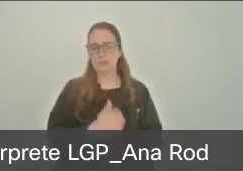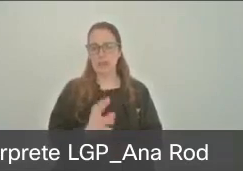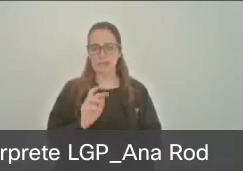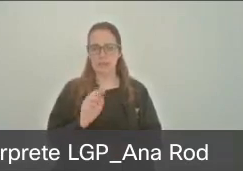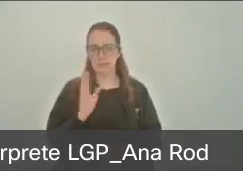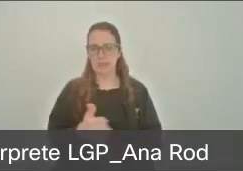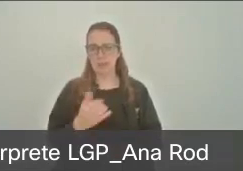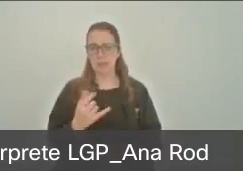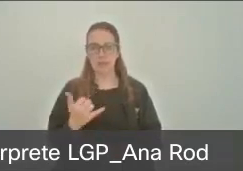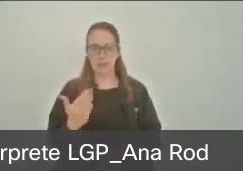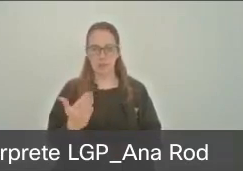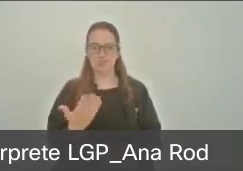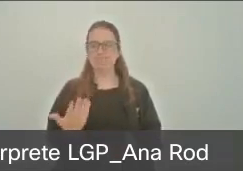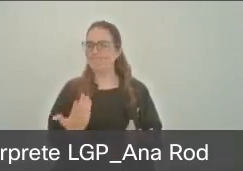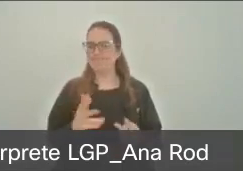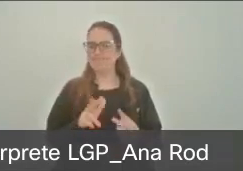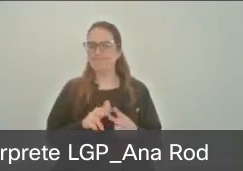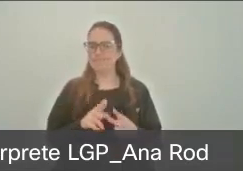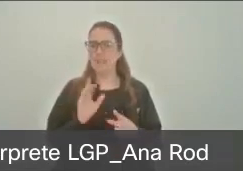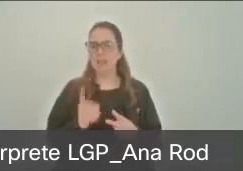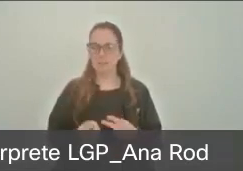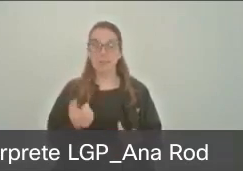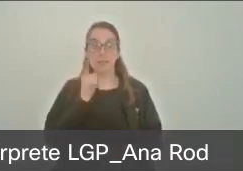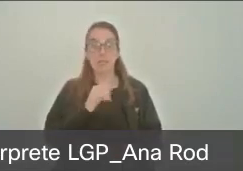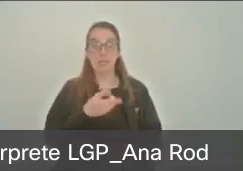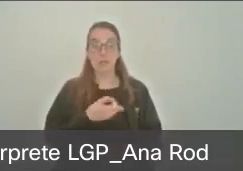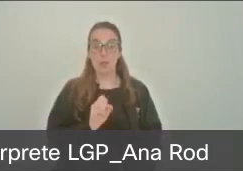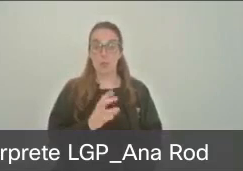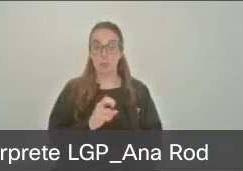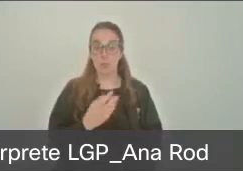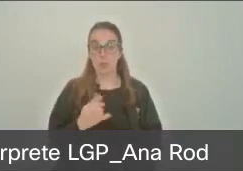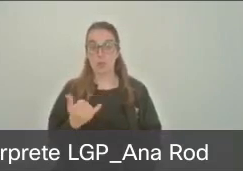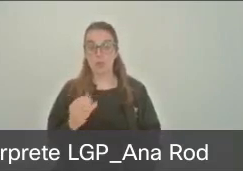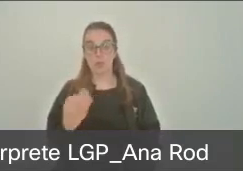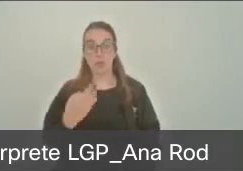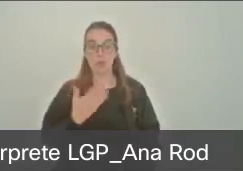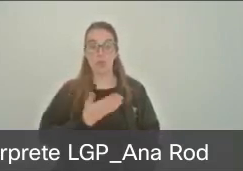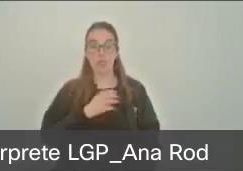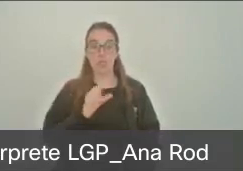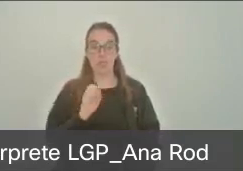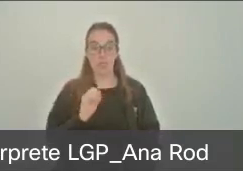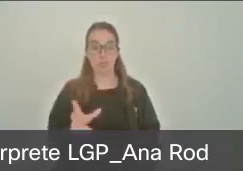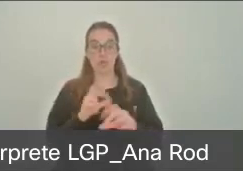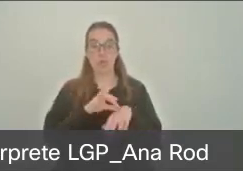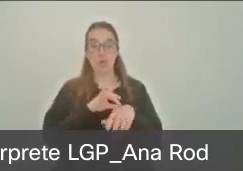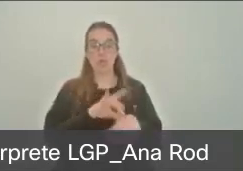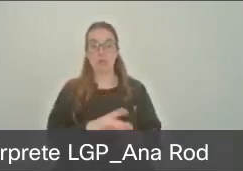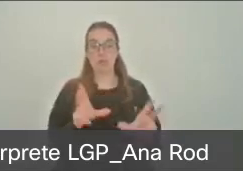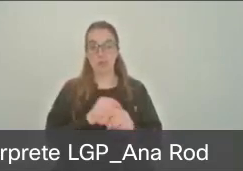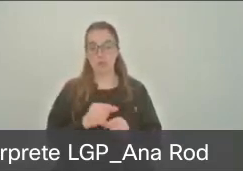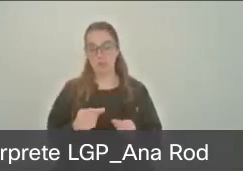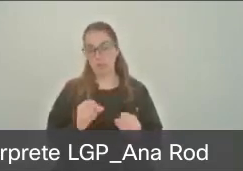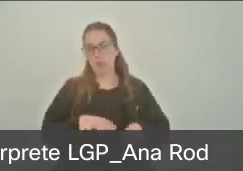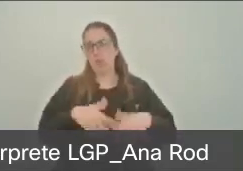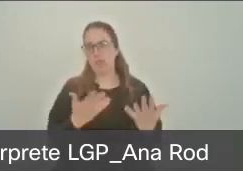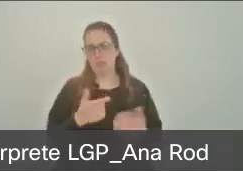2021. Contextualizando, houve, entretanto, no dia 9 de outubro de 2020, a DGS procedeu a uma nova atualização